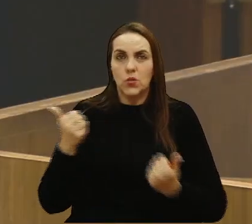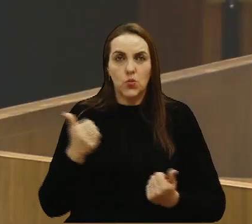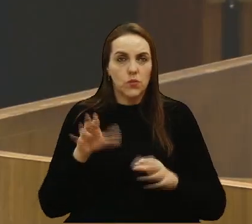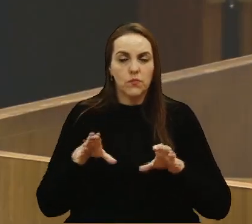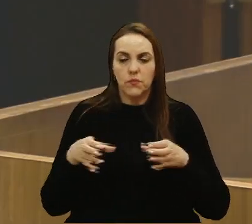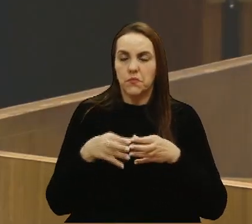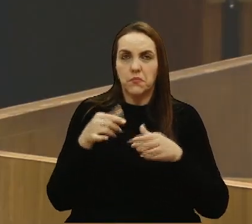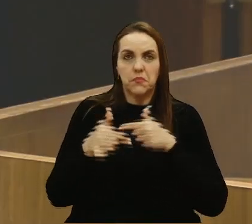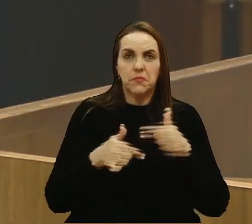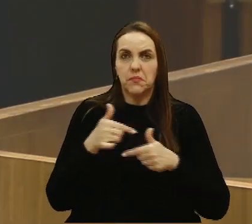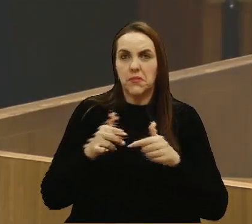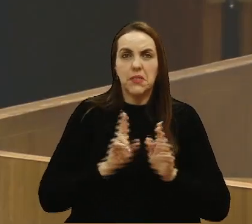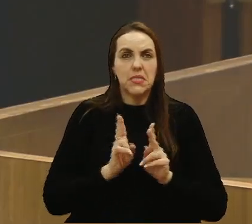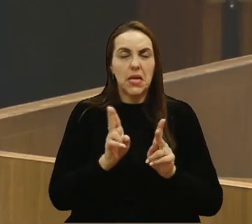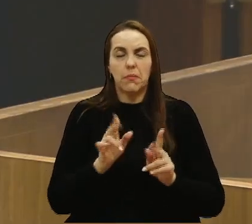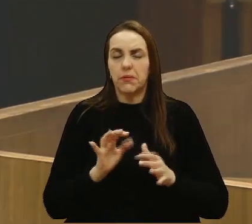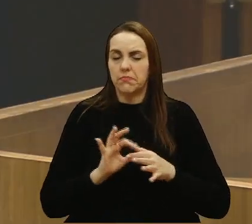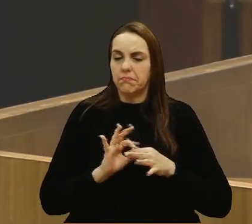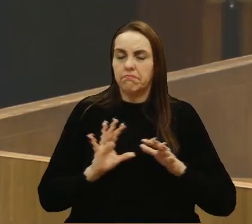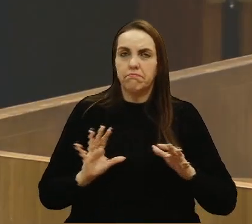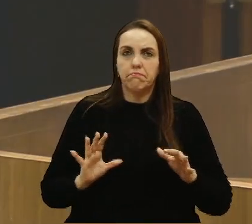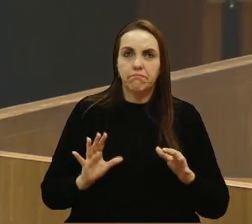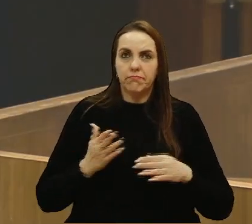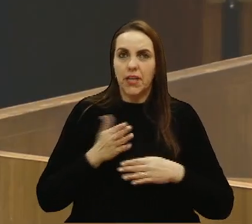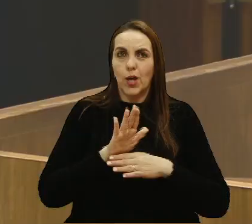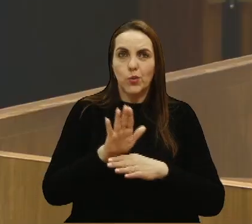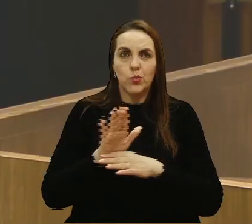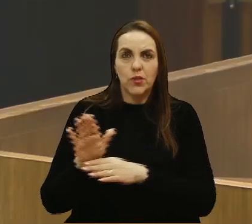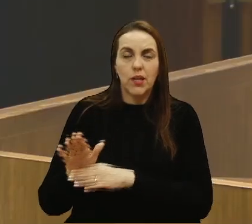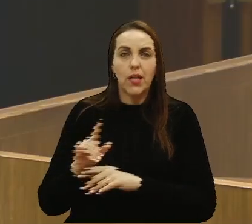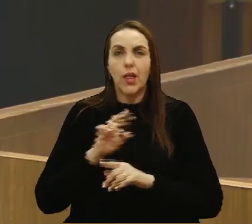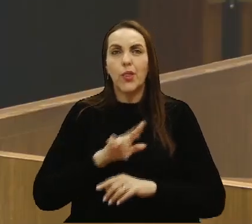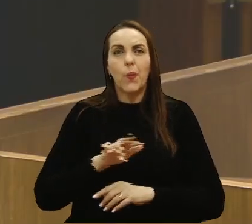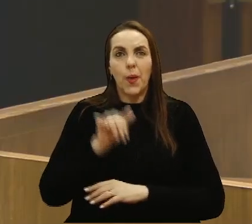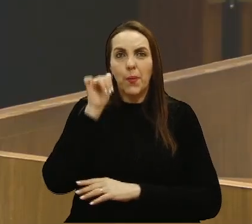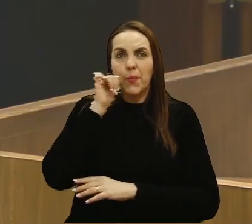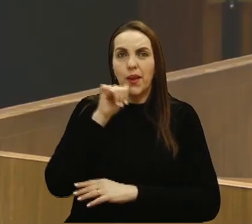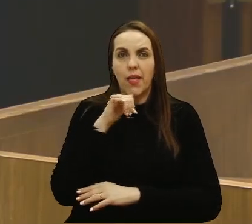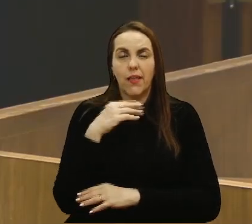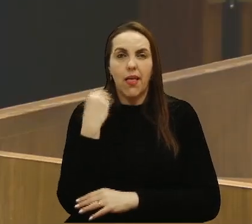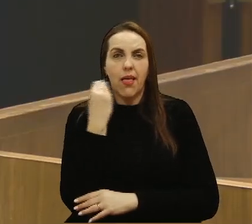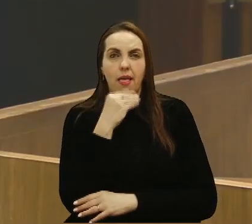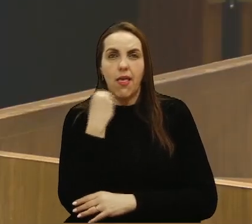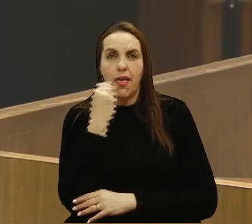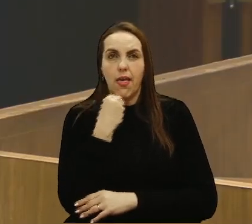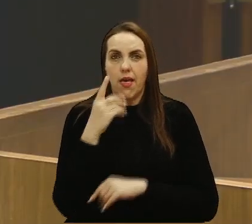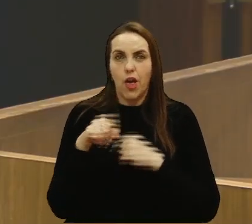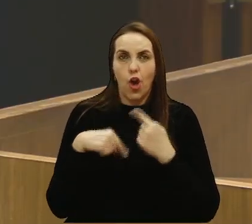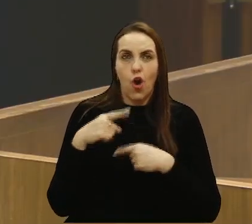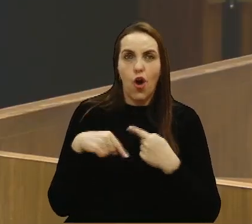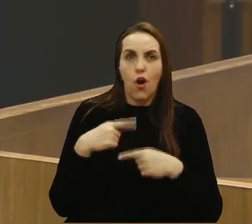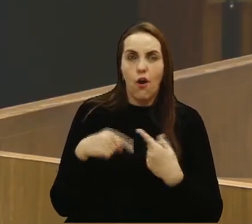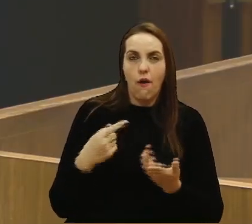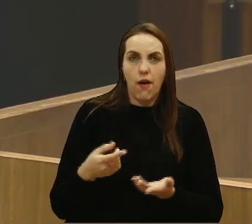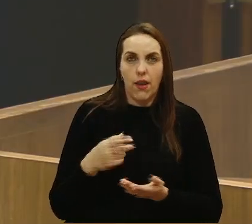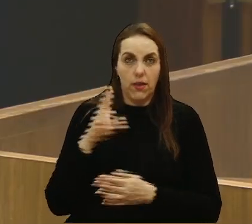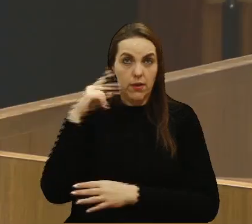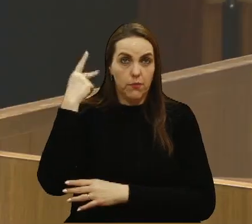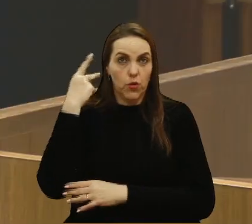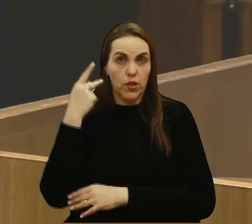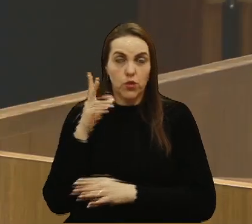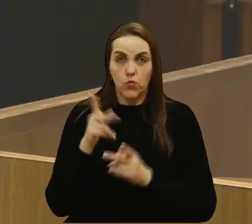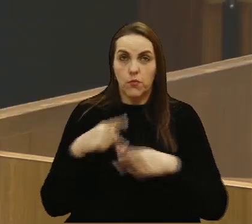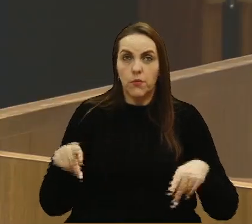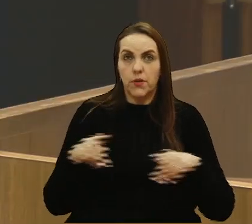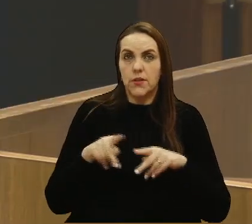trabalho, sempre muito prestativa, e não é aquela mulher que engambela o político, ou que engambela a população,